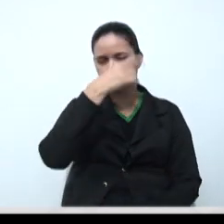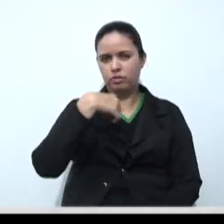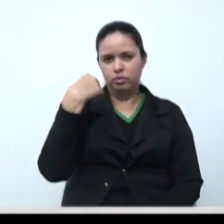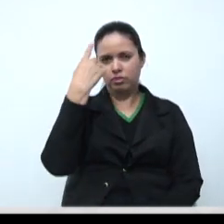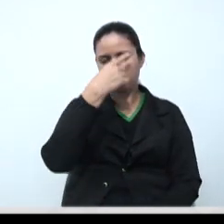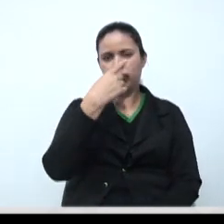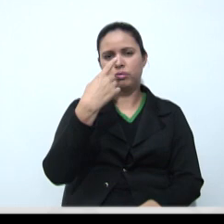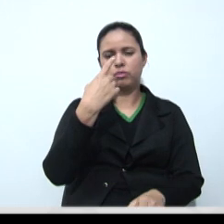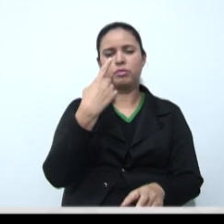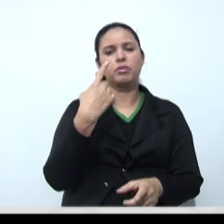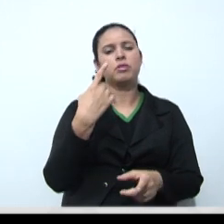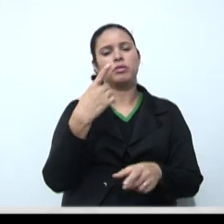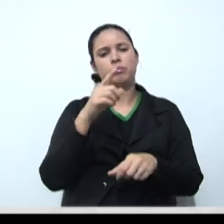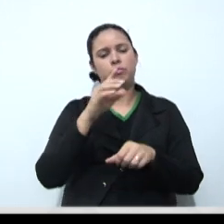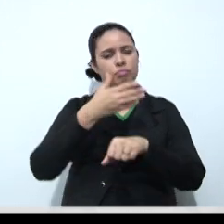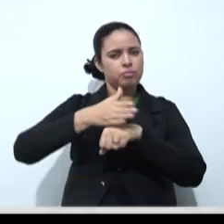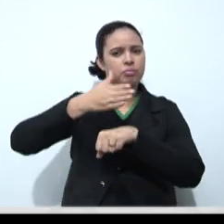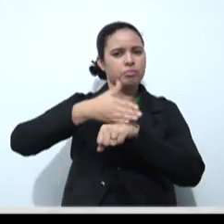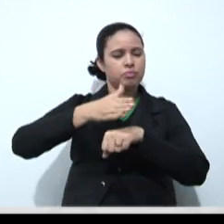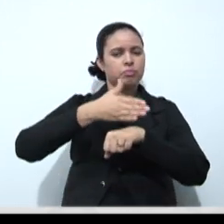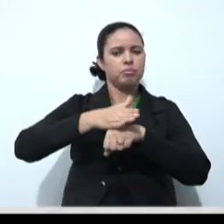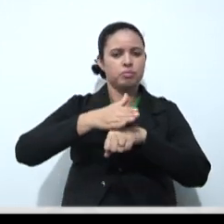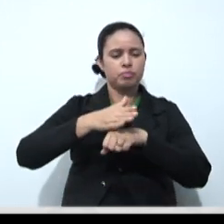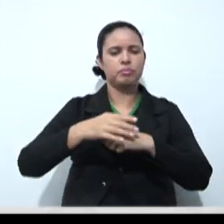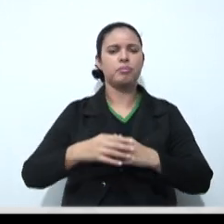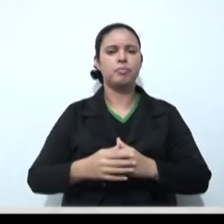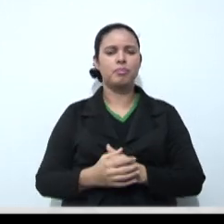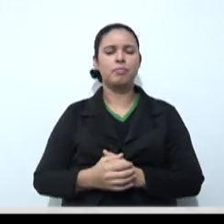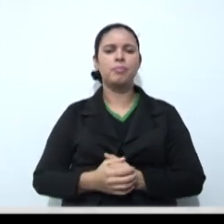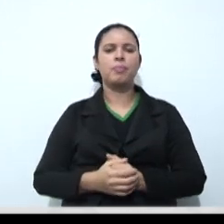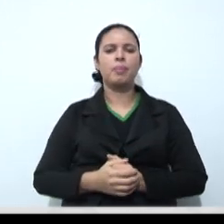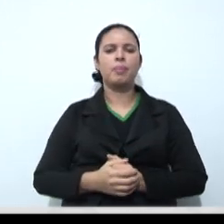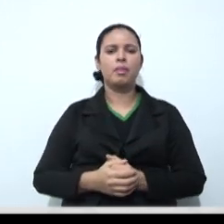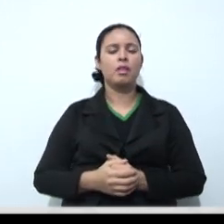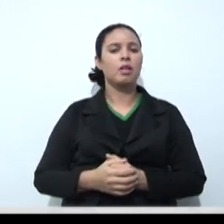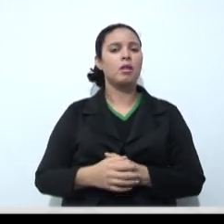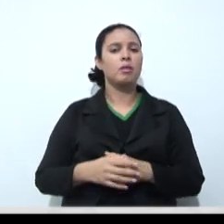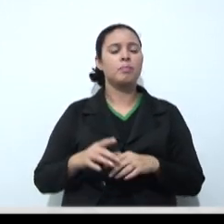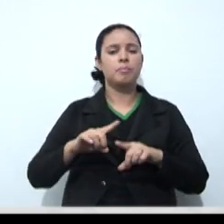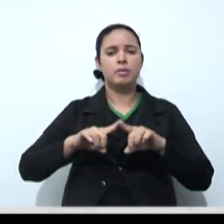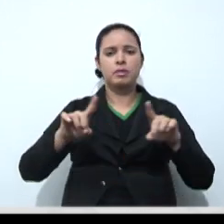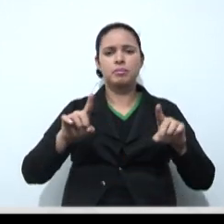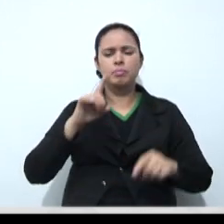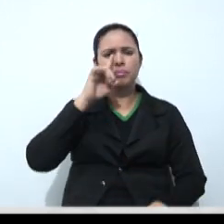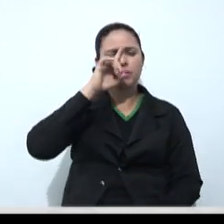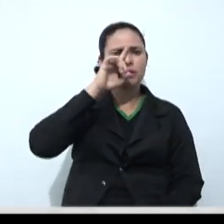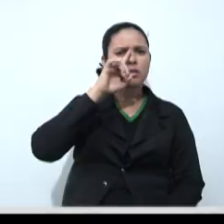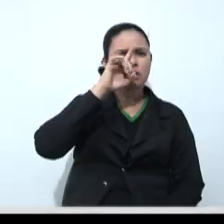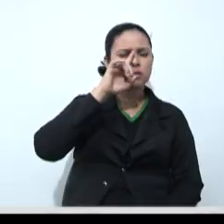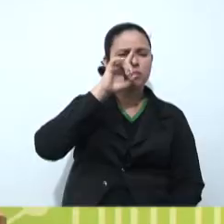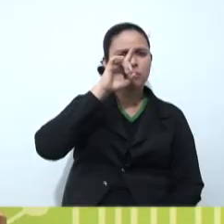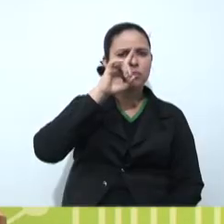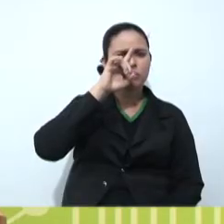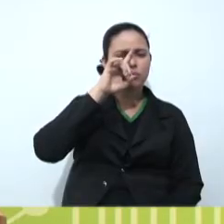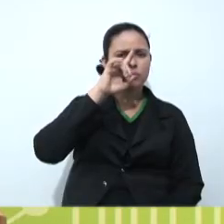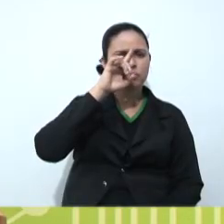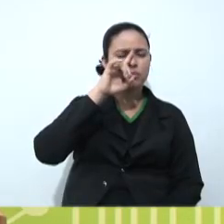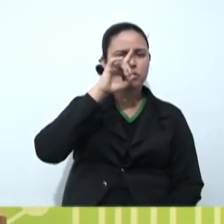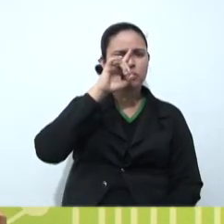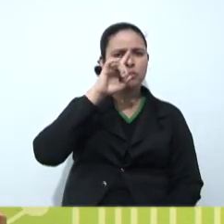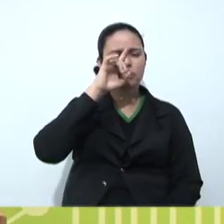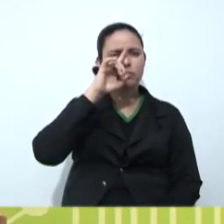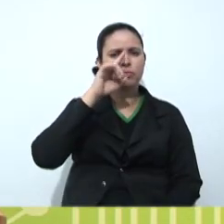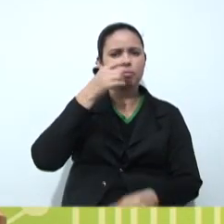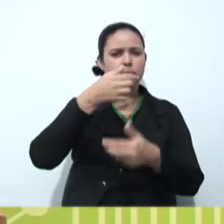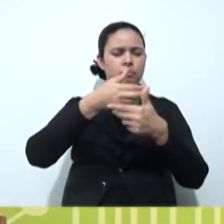suas atribuições. E aí você pergunta, professor, mas como saber que riscos existentes, volta aqui, que riscos existentes